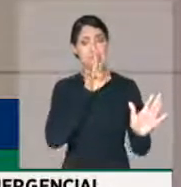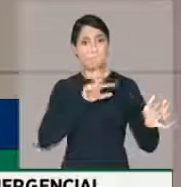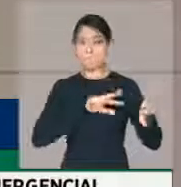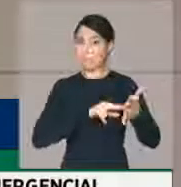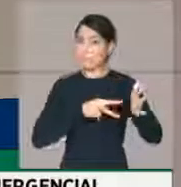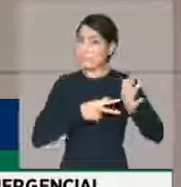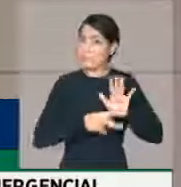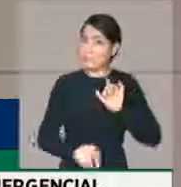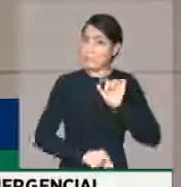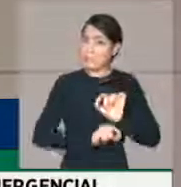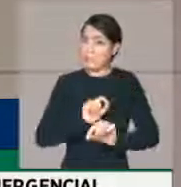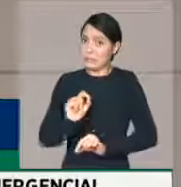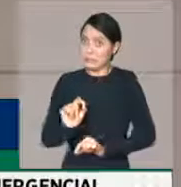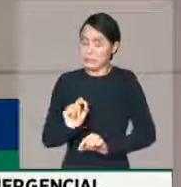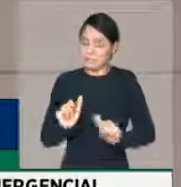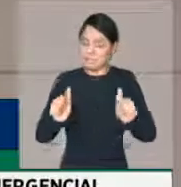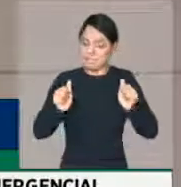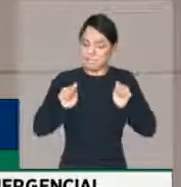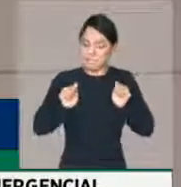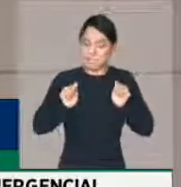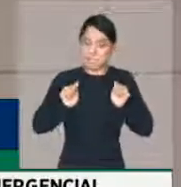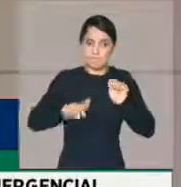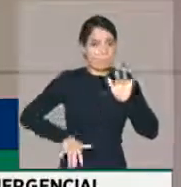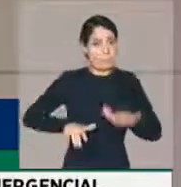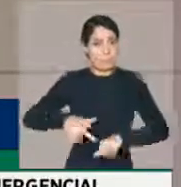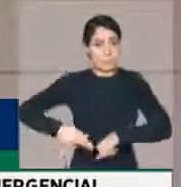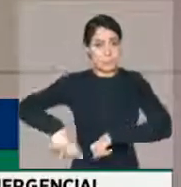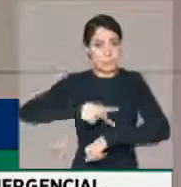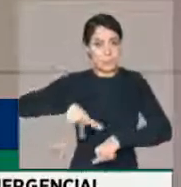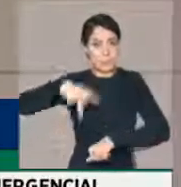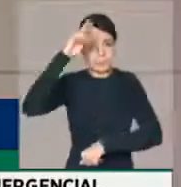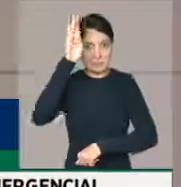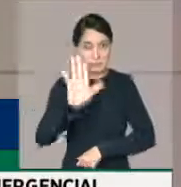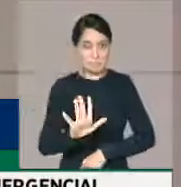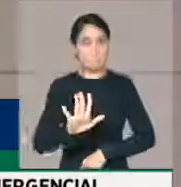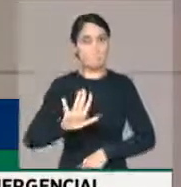imperdoável para a história do nosso país. Muito obrigado, presidente, obrigado a todos os líderes pela atenção.